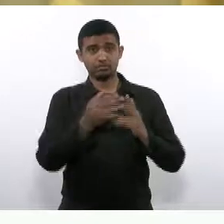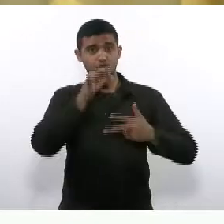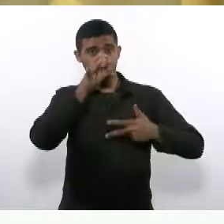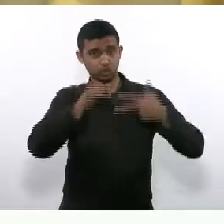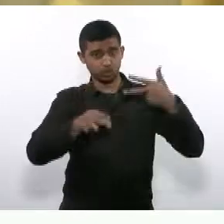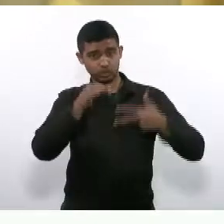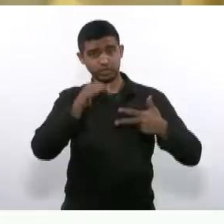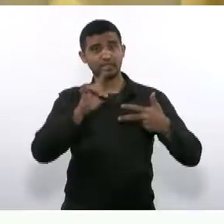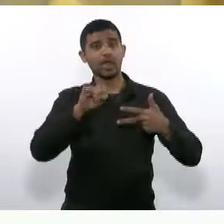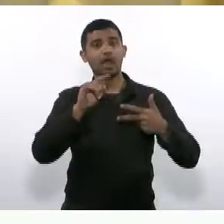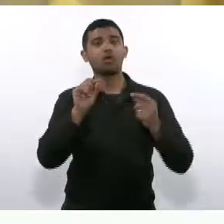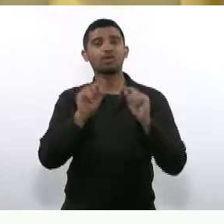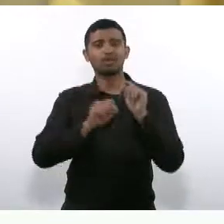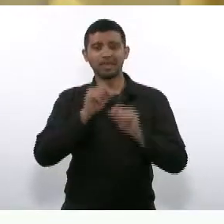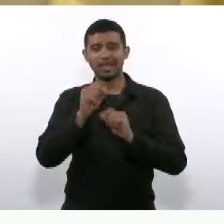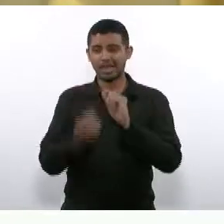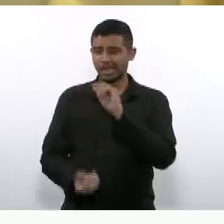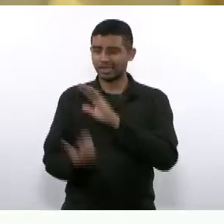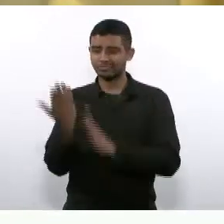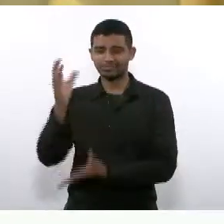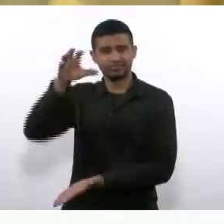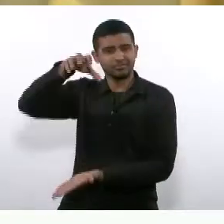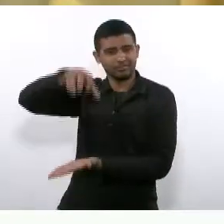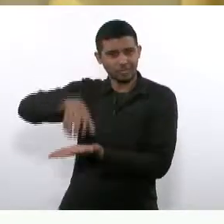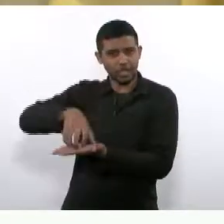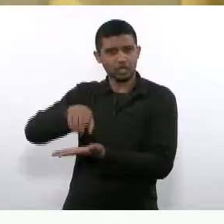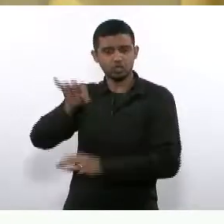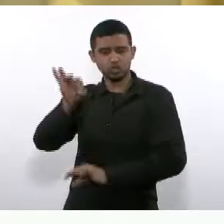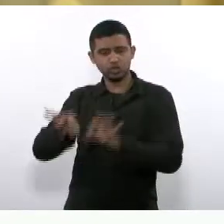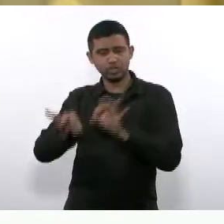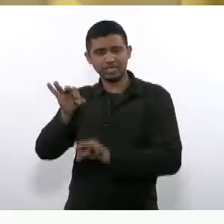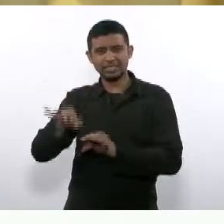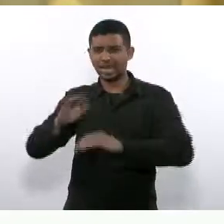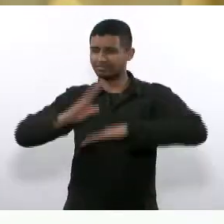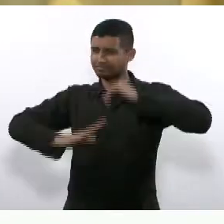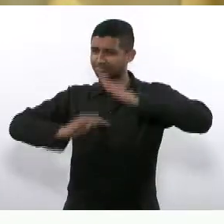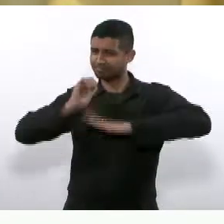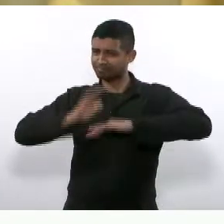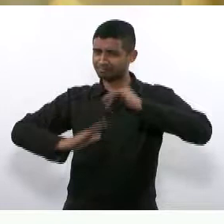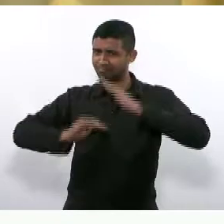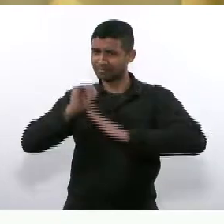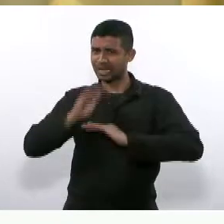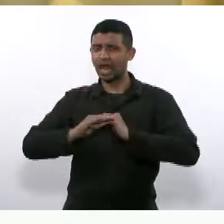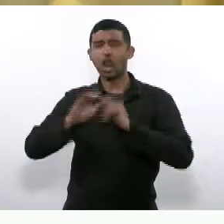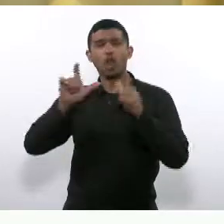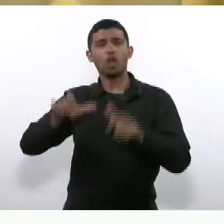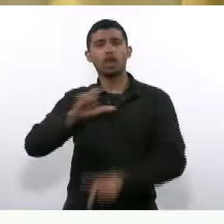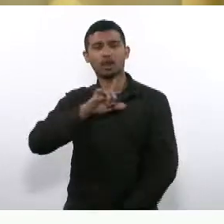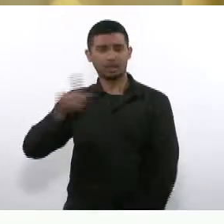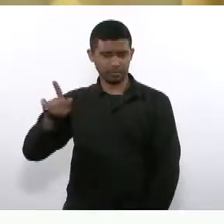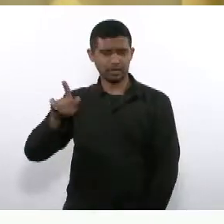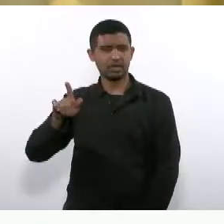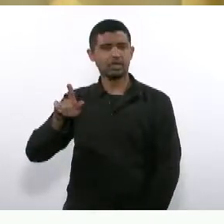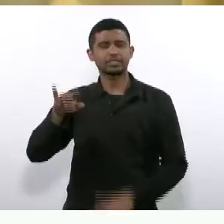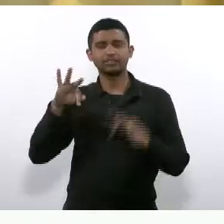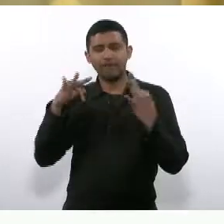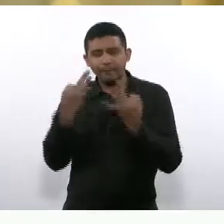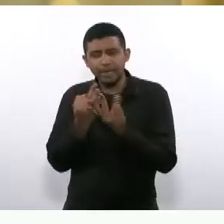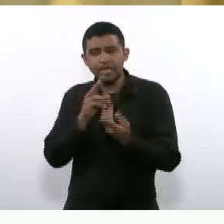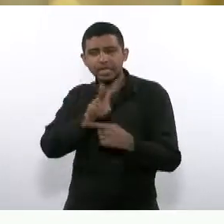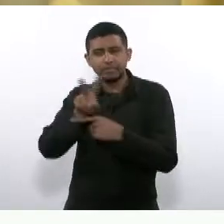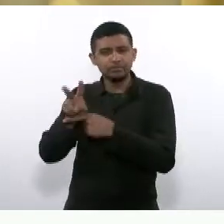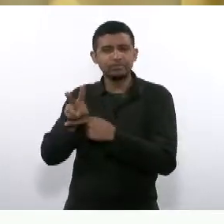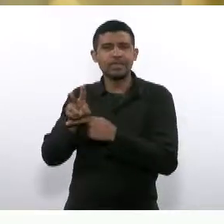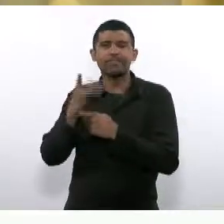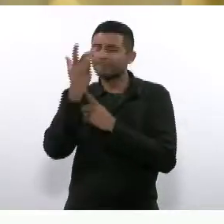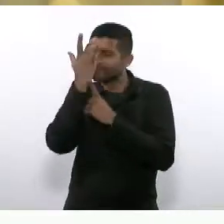a instalação de um juizado especializado de violência doméstica e familiar em Campo Grande, de forma a facilitar o acesso à